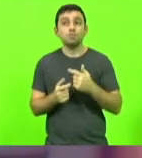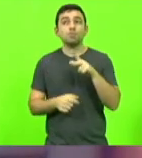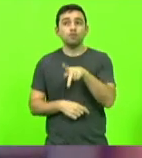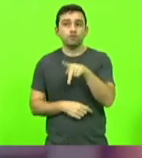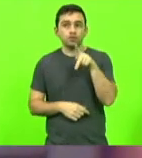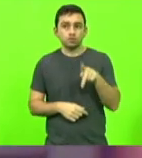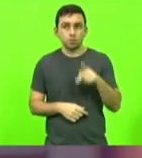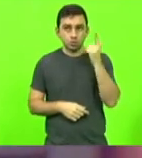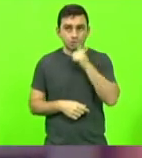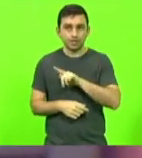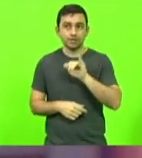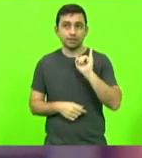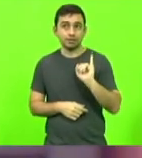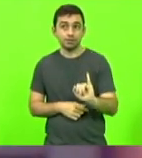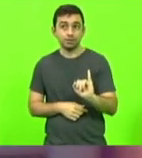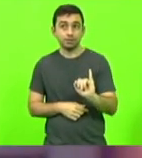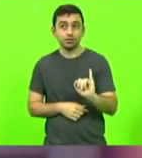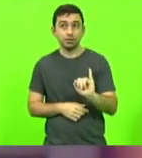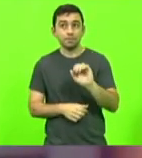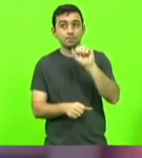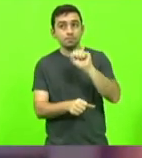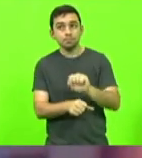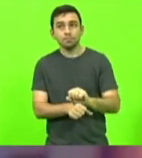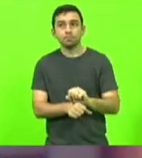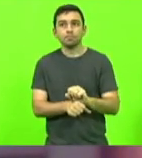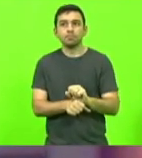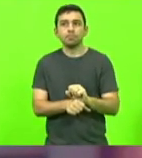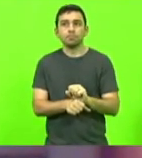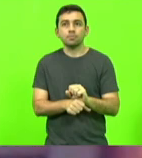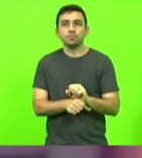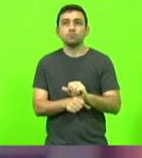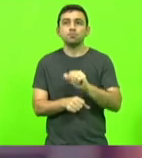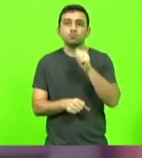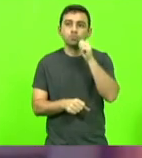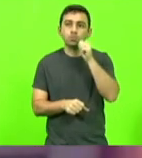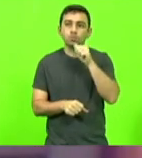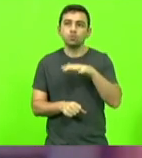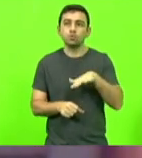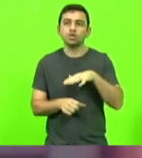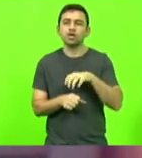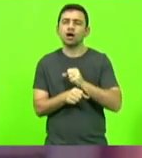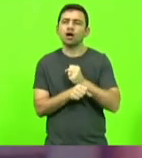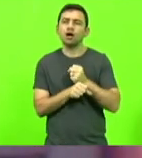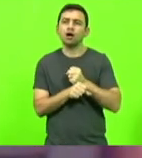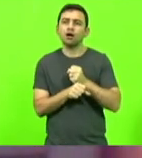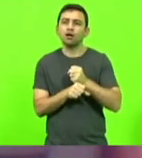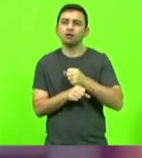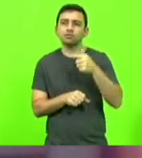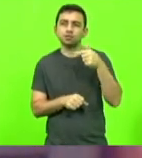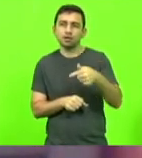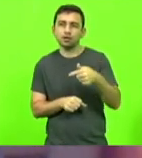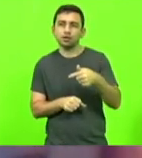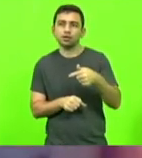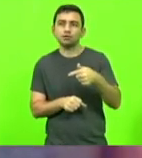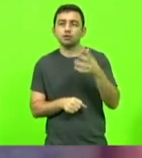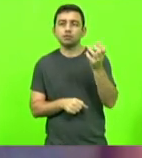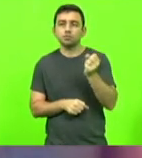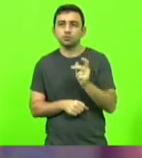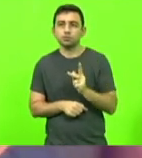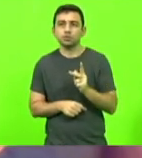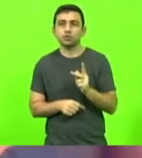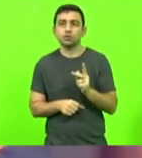chegam na letra I, eles estacionam e ficam as mulheres 7 anos esperando a sua aposentadoria, e